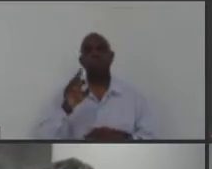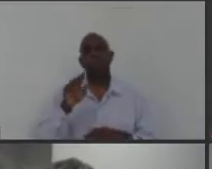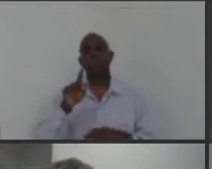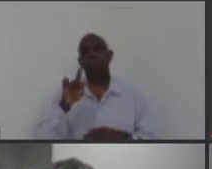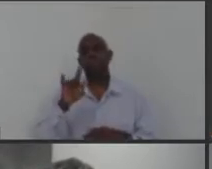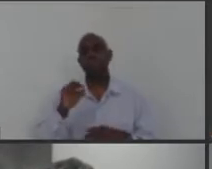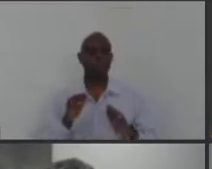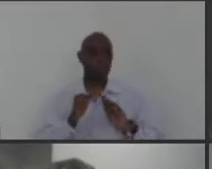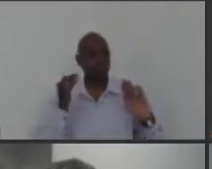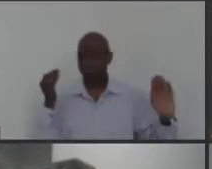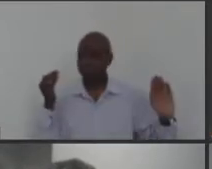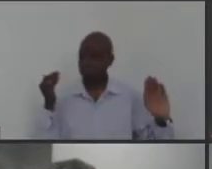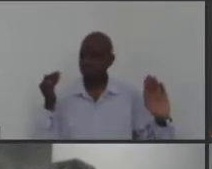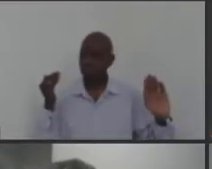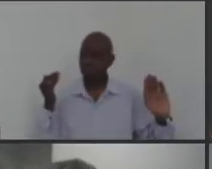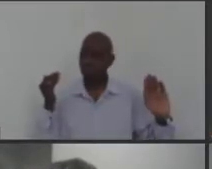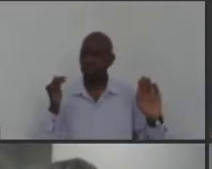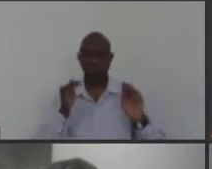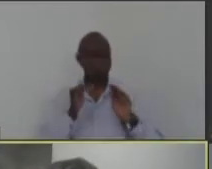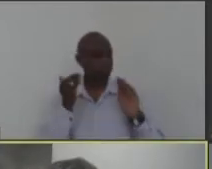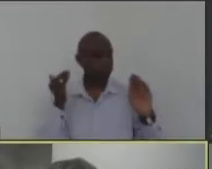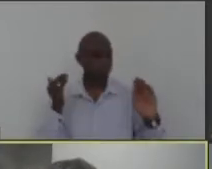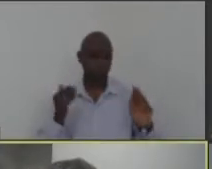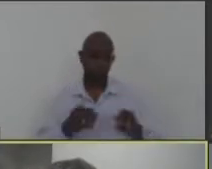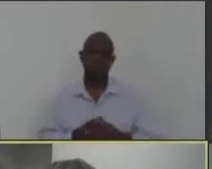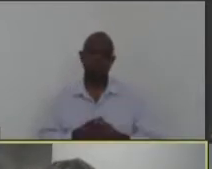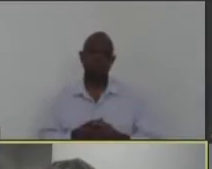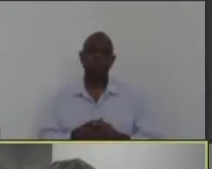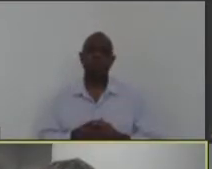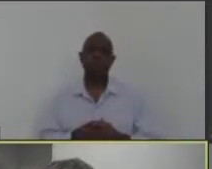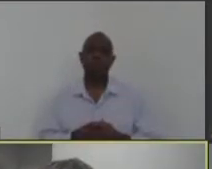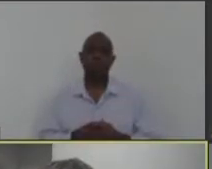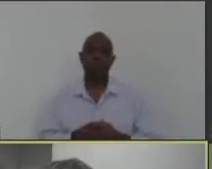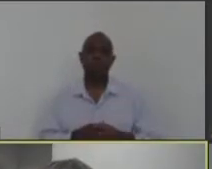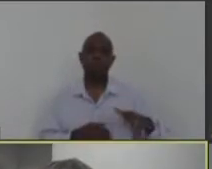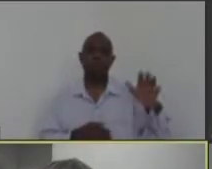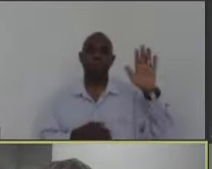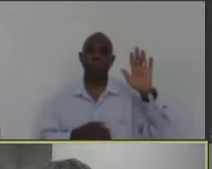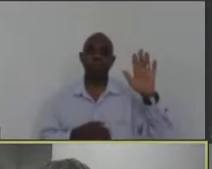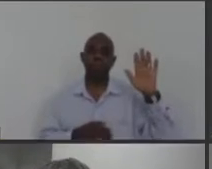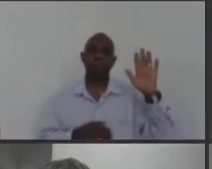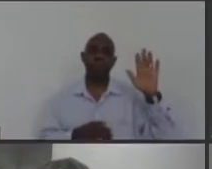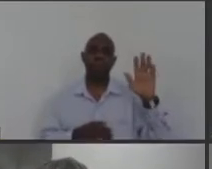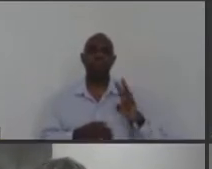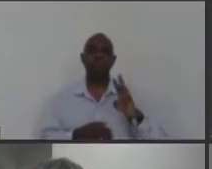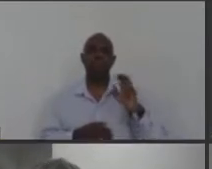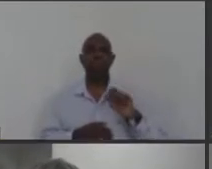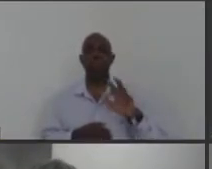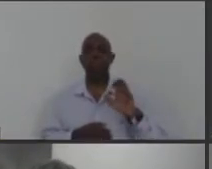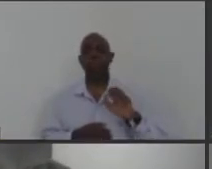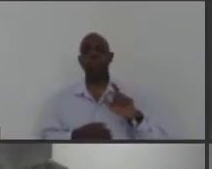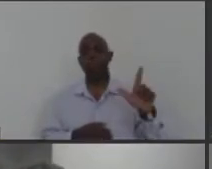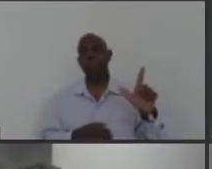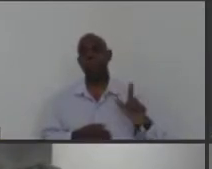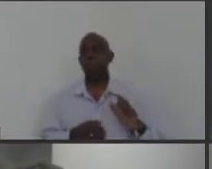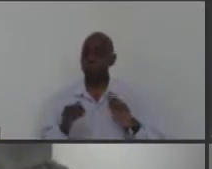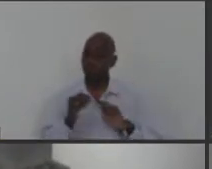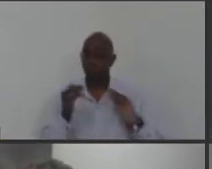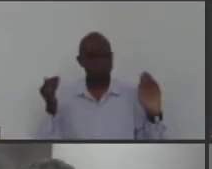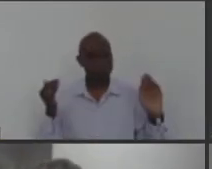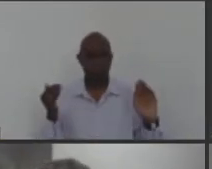contrário, senhor presidente. Questão de ordem, presidente. Questão de ordem, vereador Varley Filhinho. O voto também é contrário.